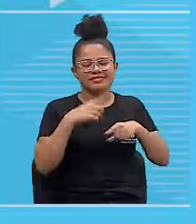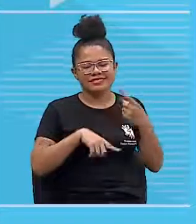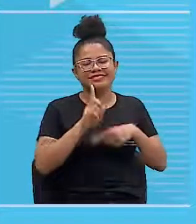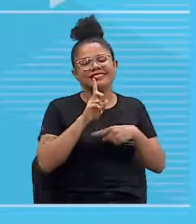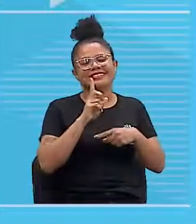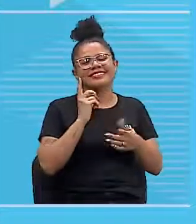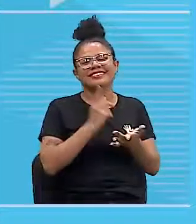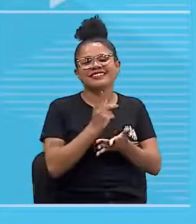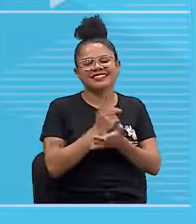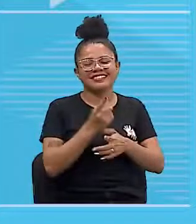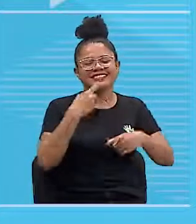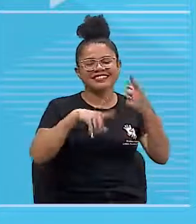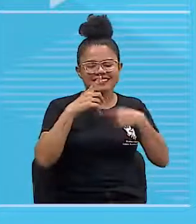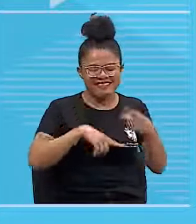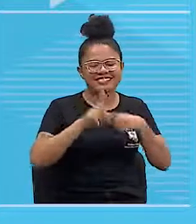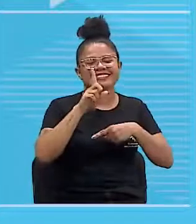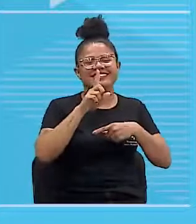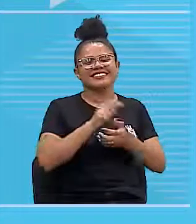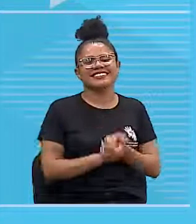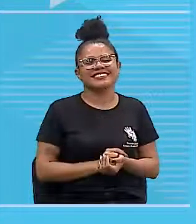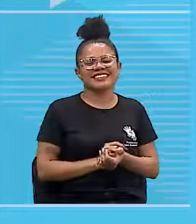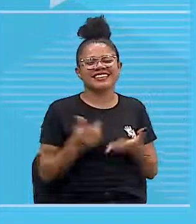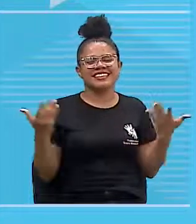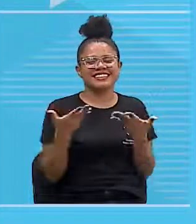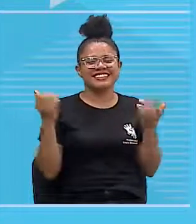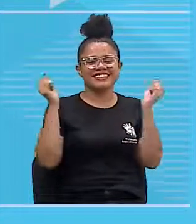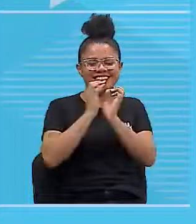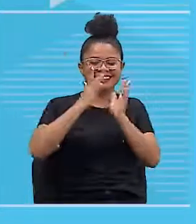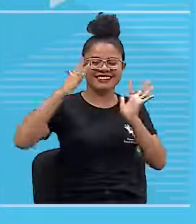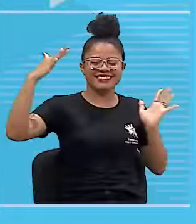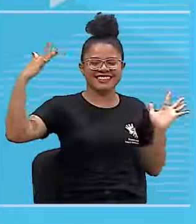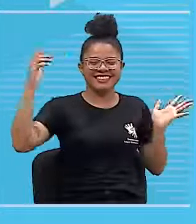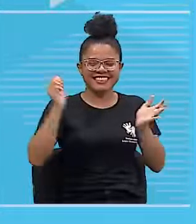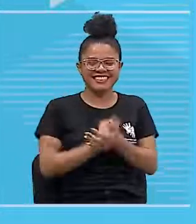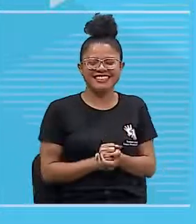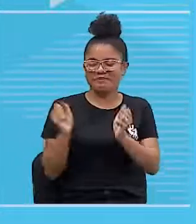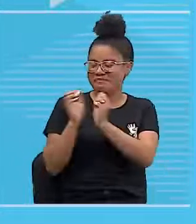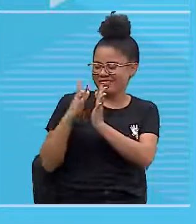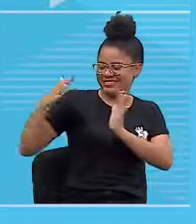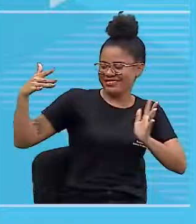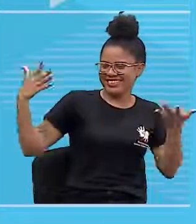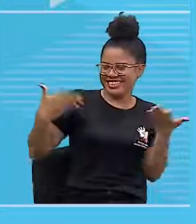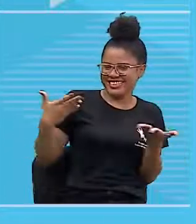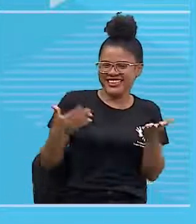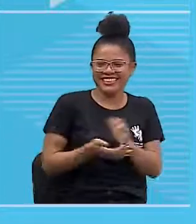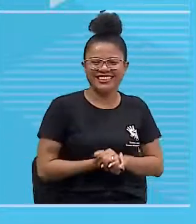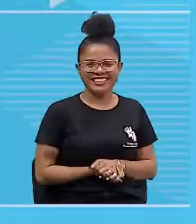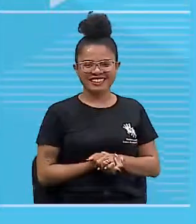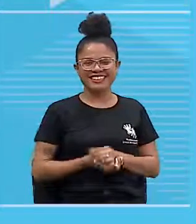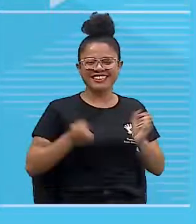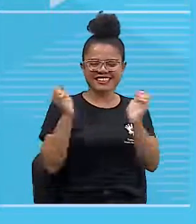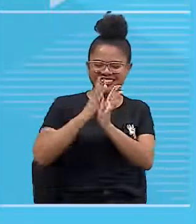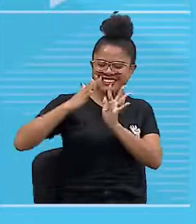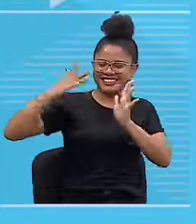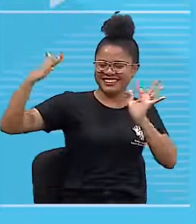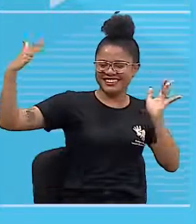sempre supera aves menina agora tu brilhou viu brilhou luzes